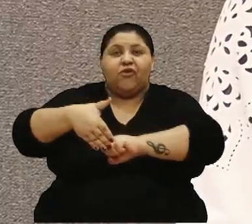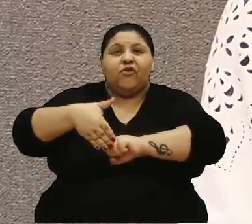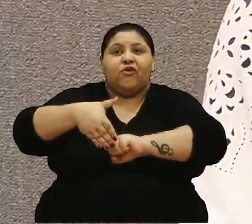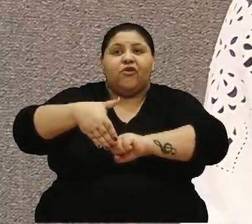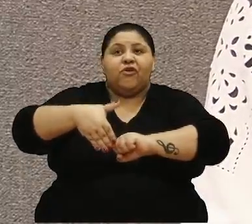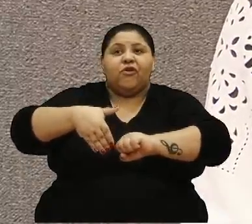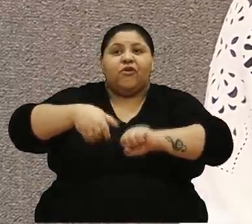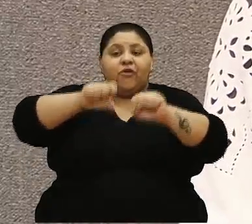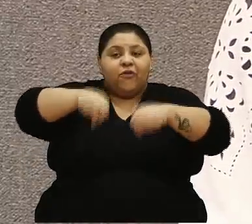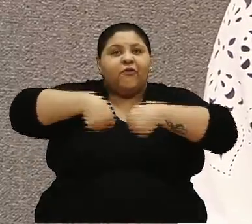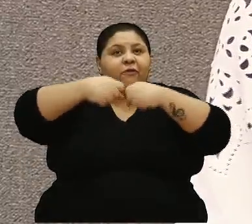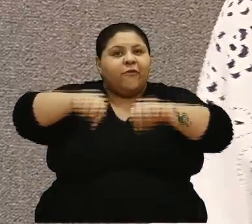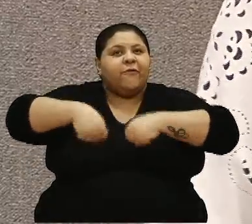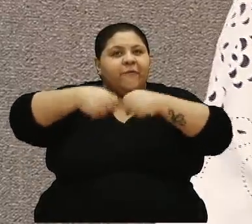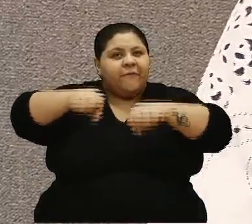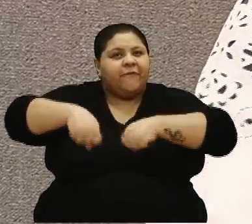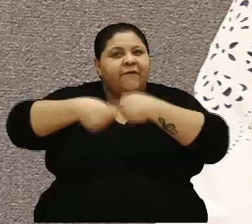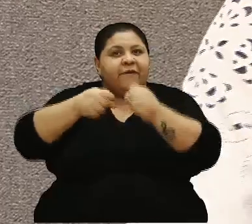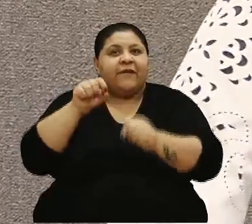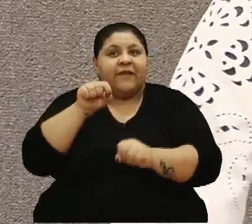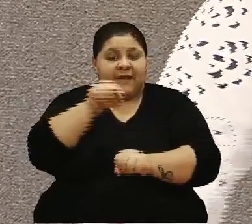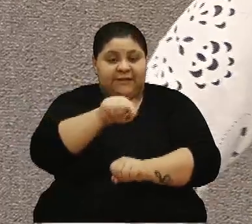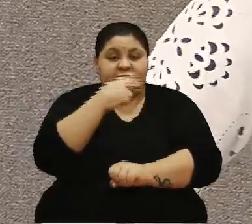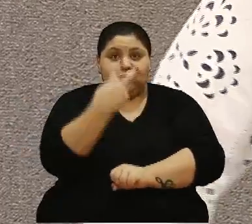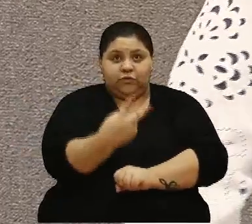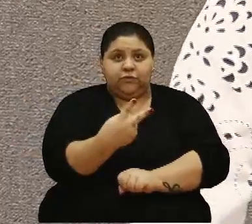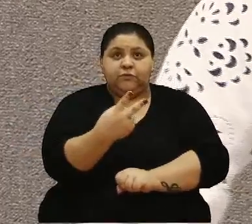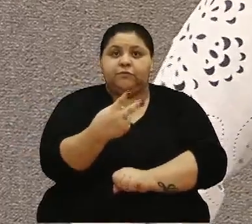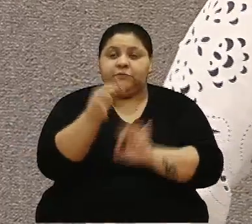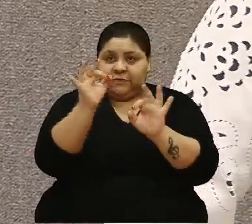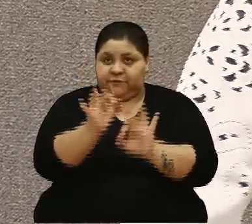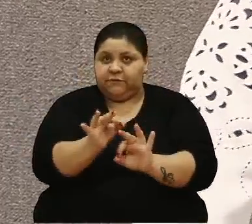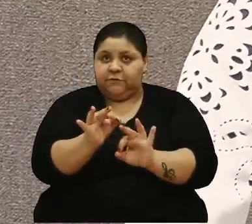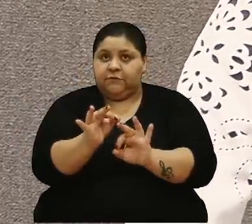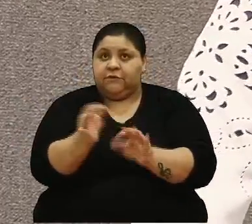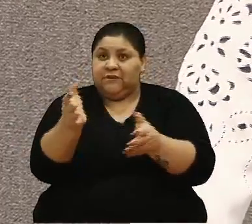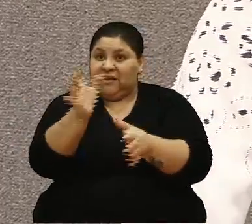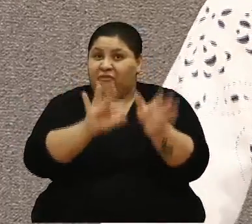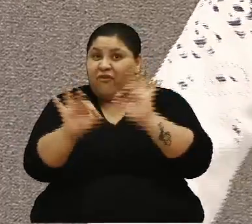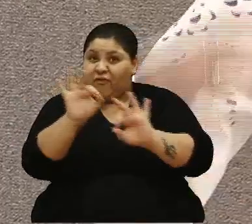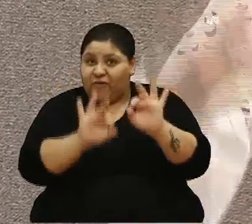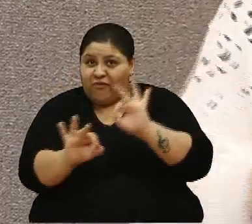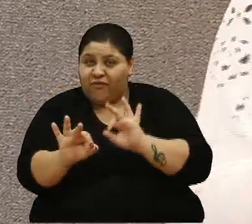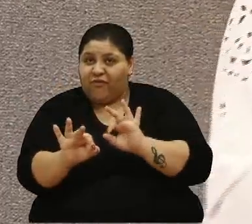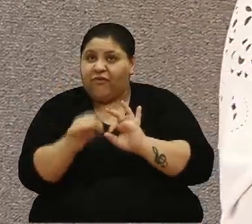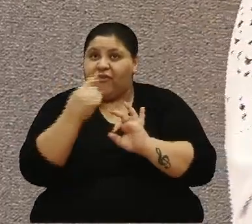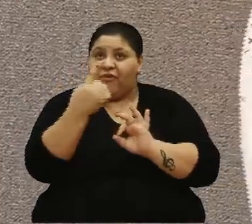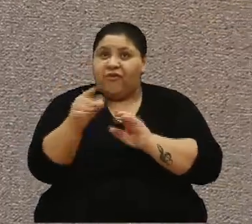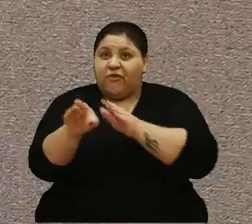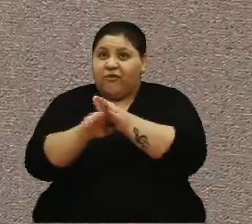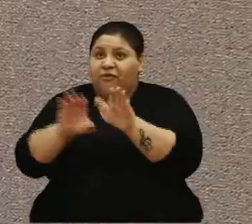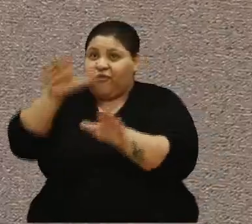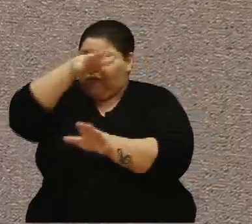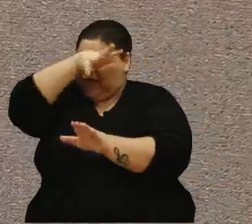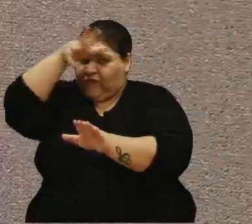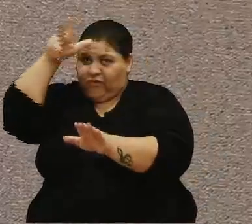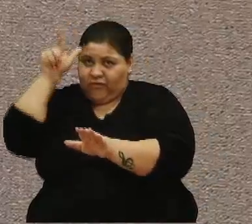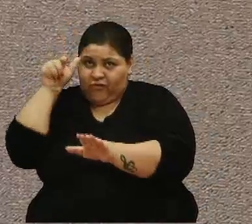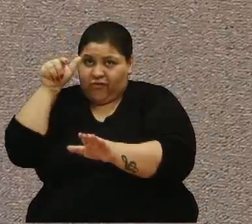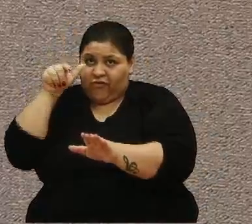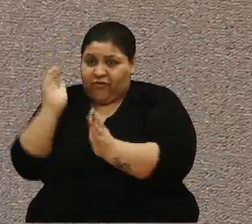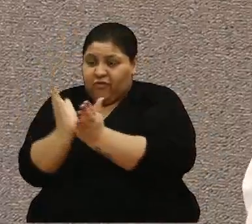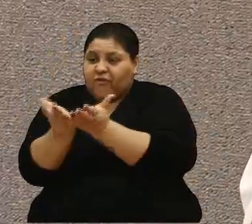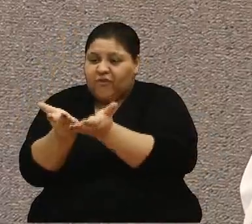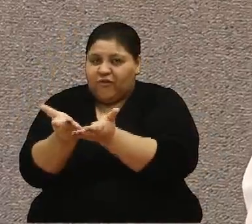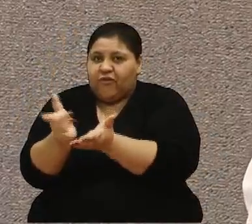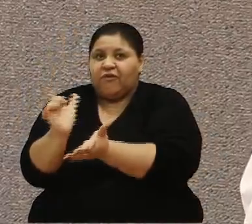Pedestristas e Endurance. Essa é a 2. Ah, perfeito. Então, vamos nos organizar. A 1 é do Conselho Municipal, da nossa comissão